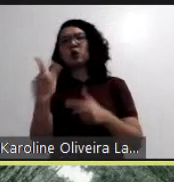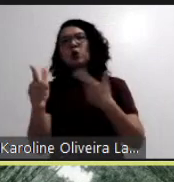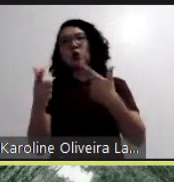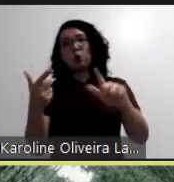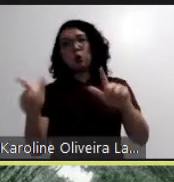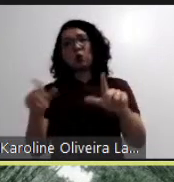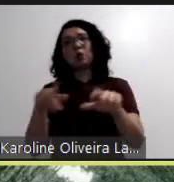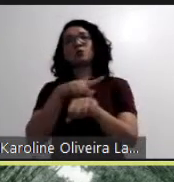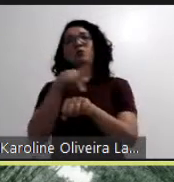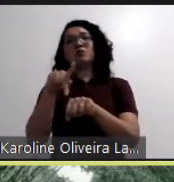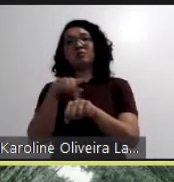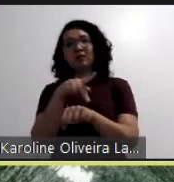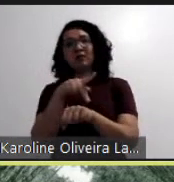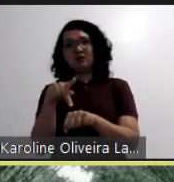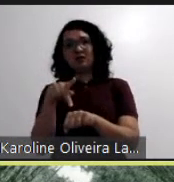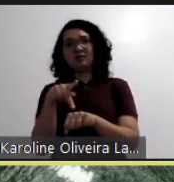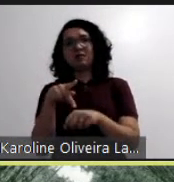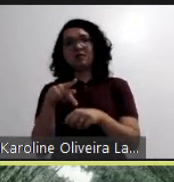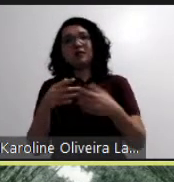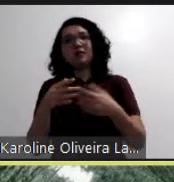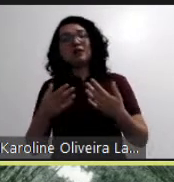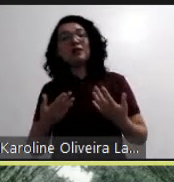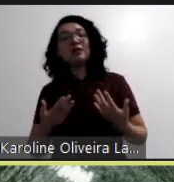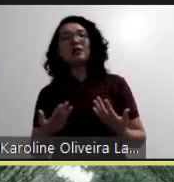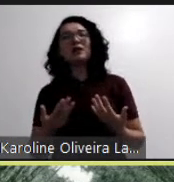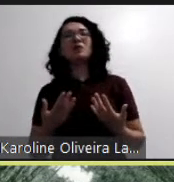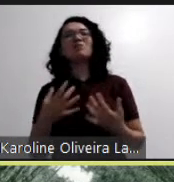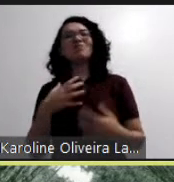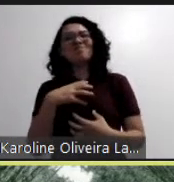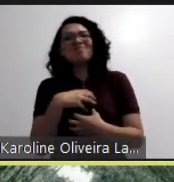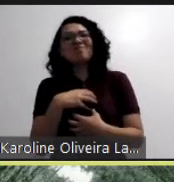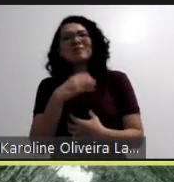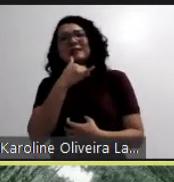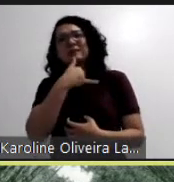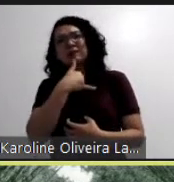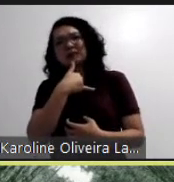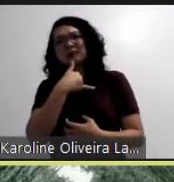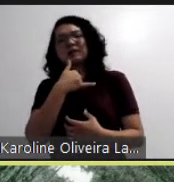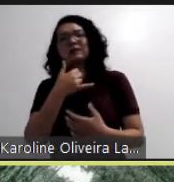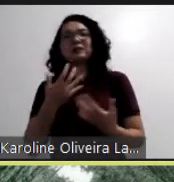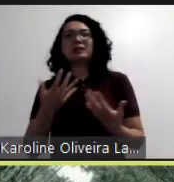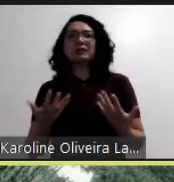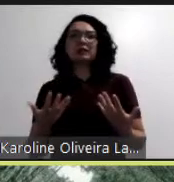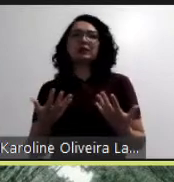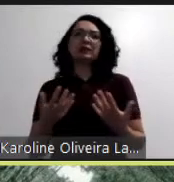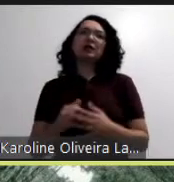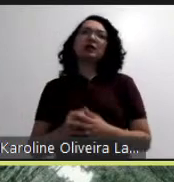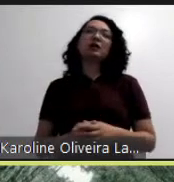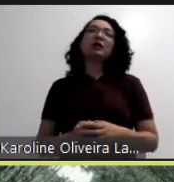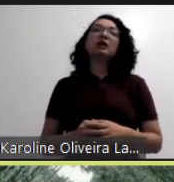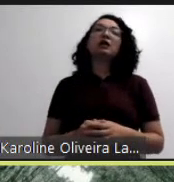Porque esta imagem se construiu a partir desse trabalho, destas publicações,